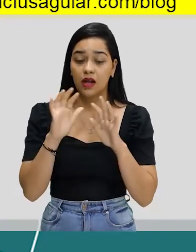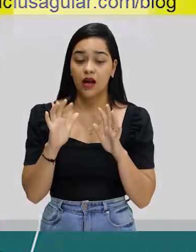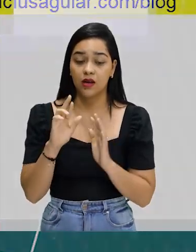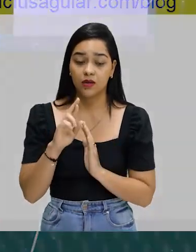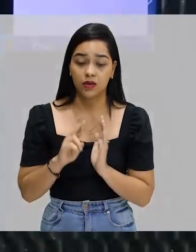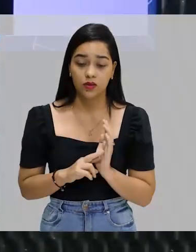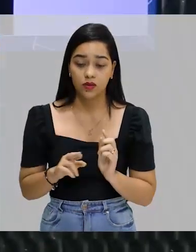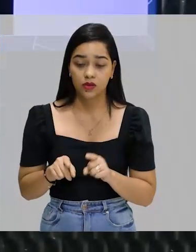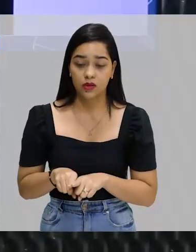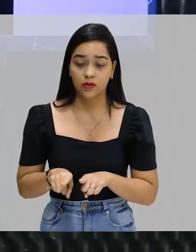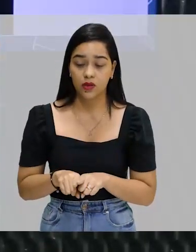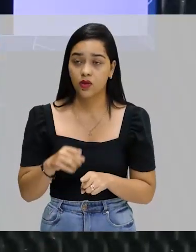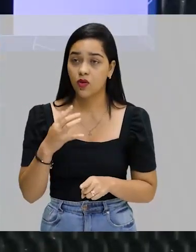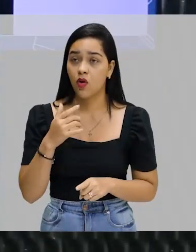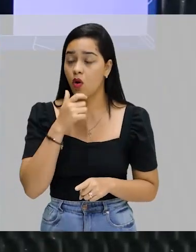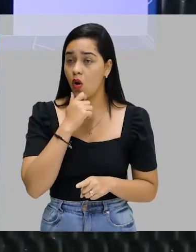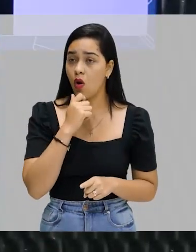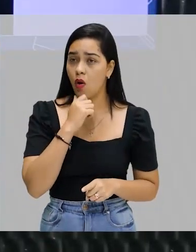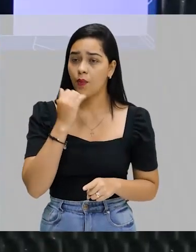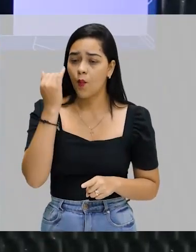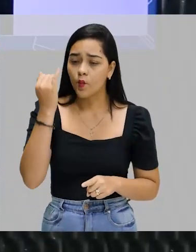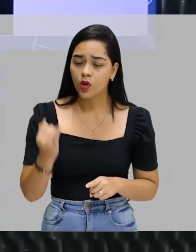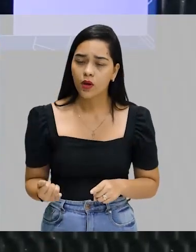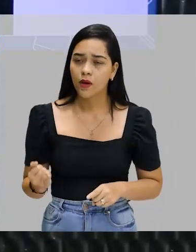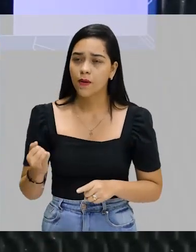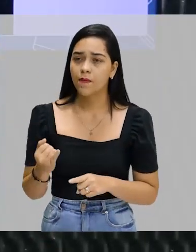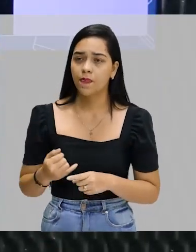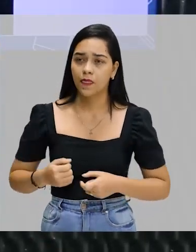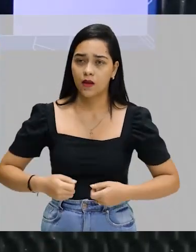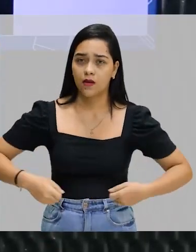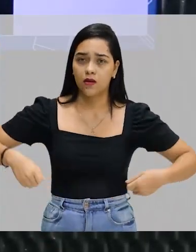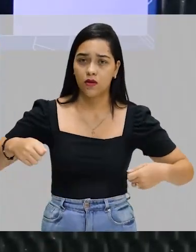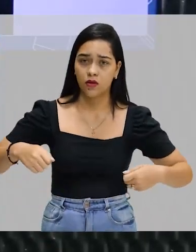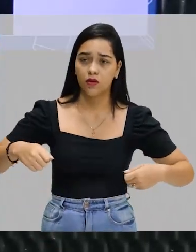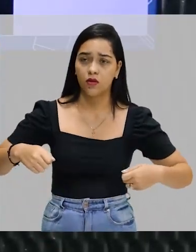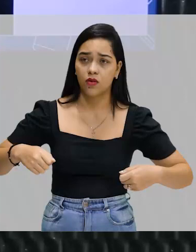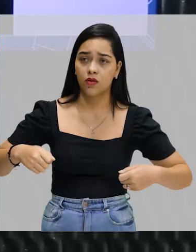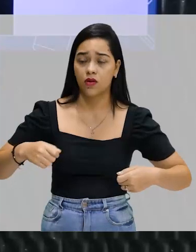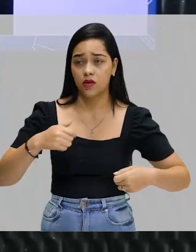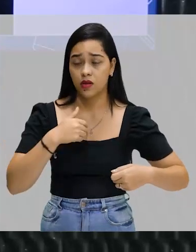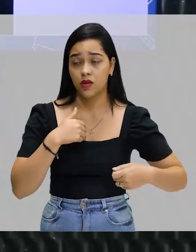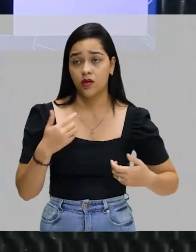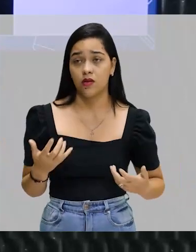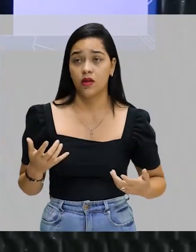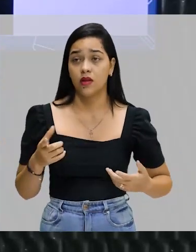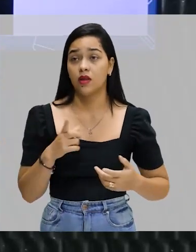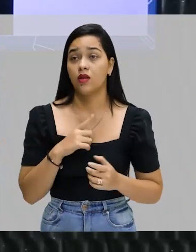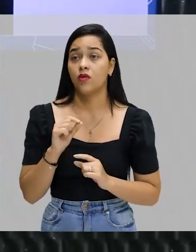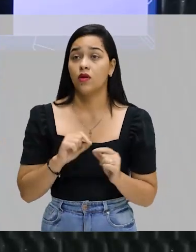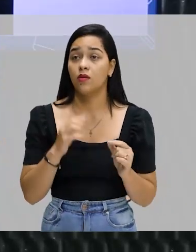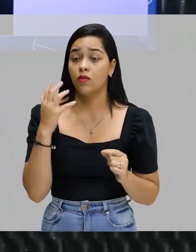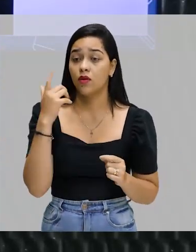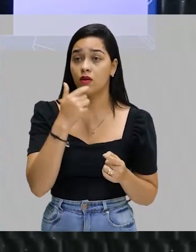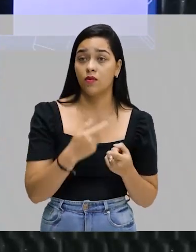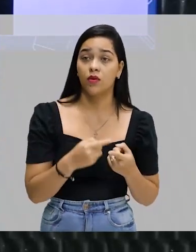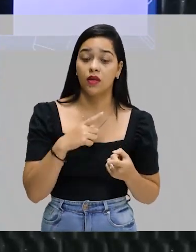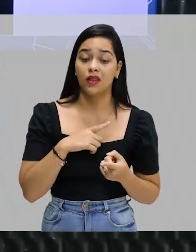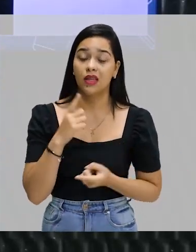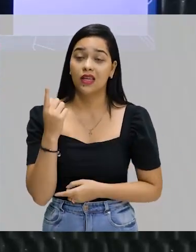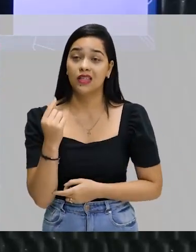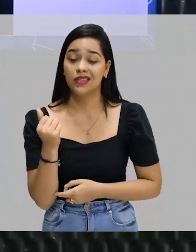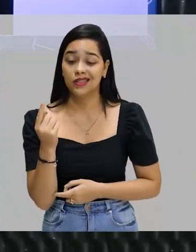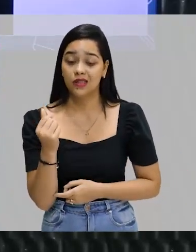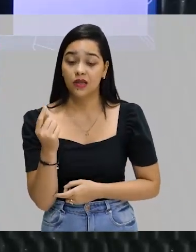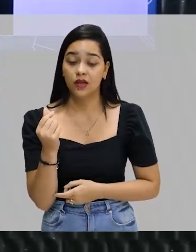As mulheres e homens que eram muito magros eram pobres. Quem era mais gordinho, mais fofinho, mais cheinho, eu, né, eram considerados bonitos porque a gente tinha dinheiro